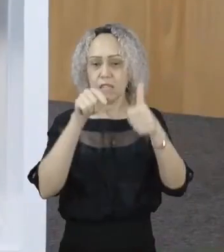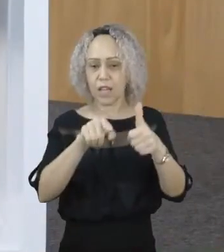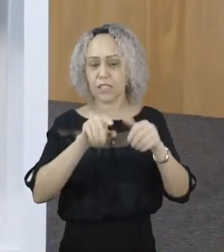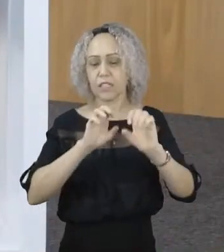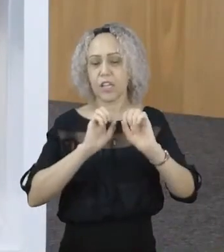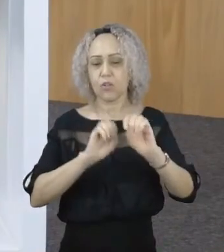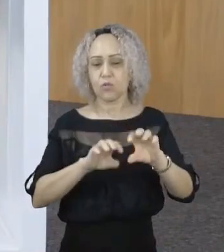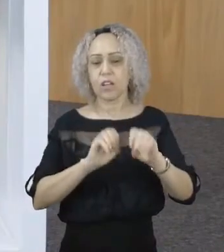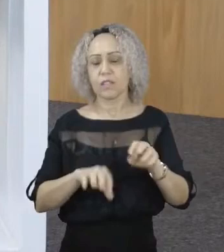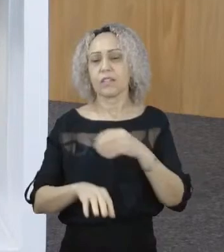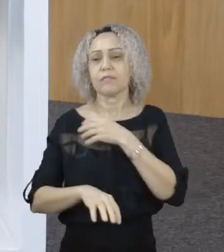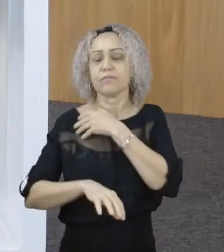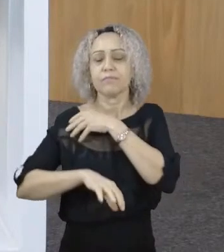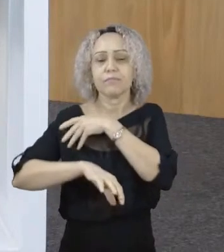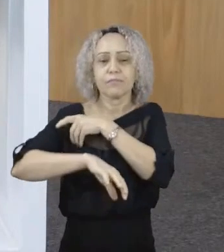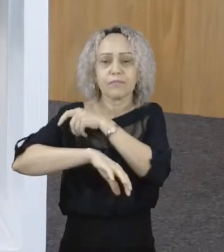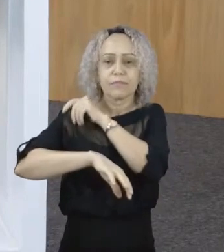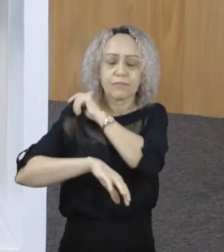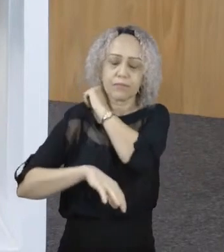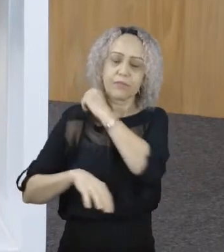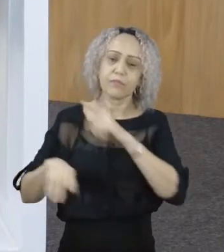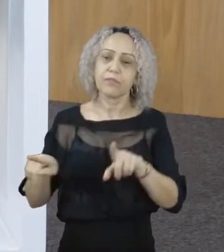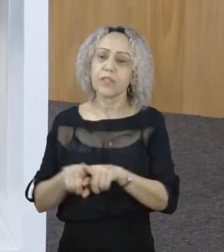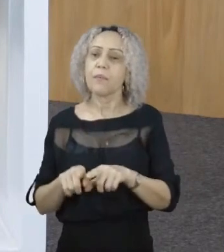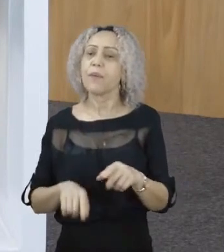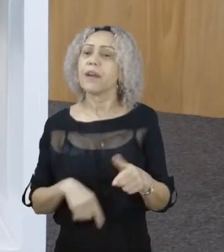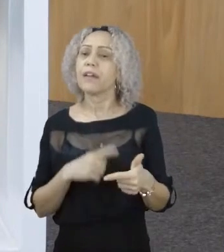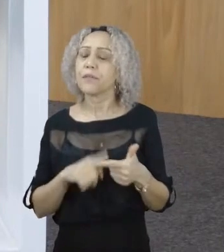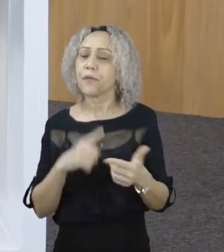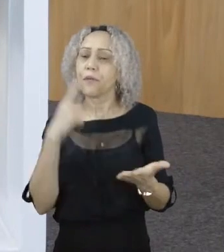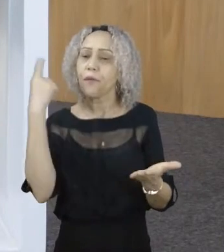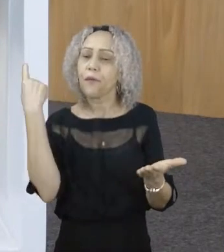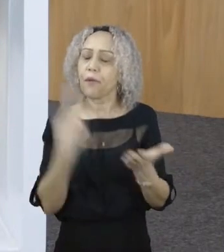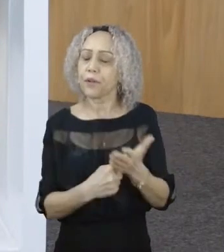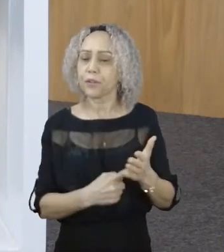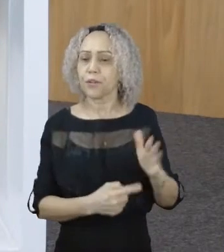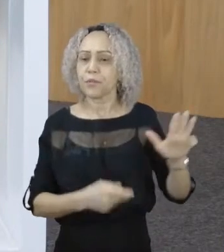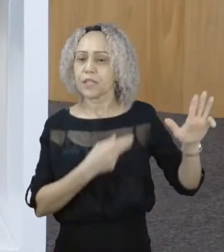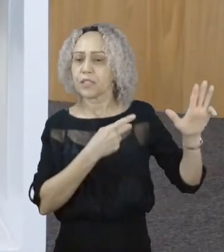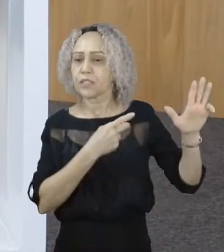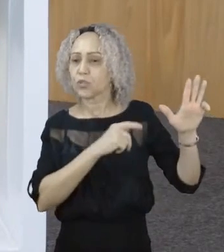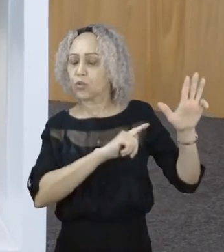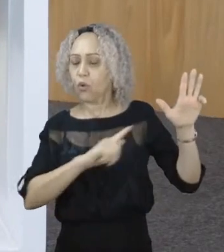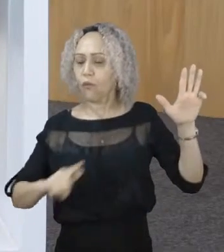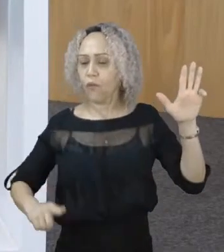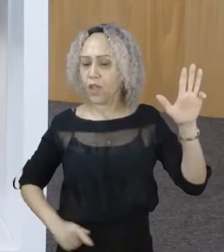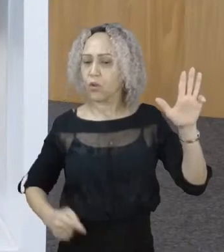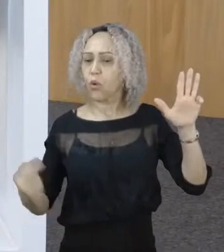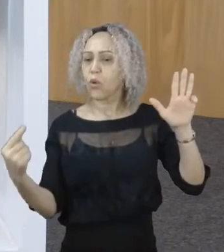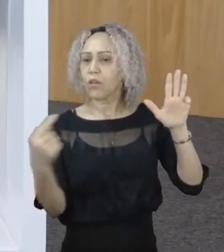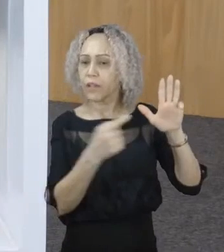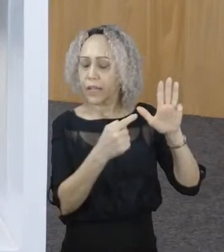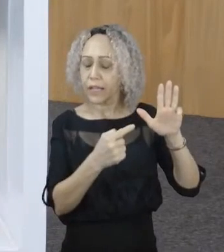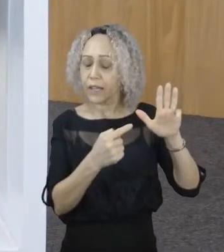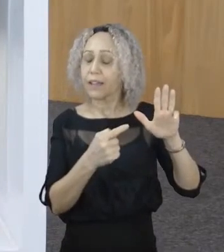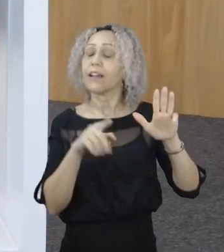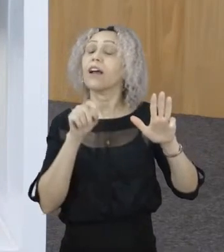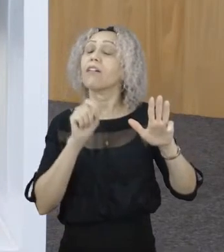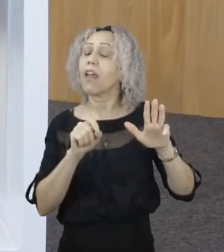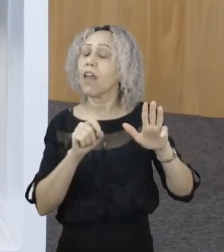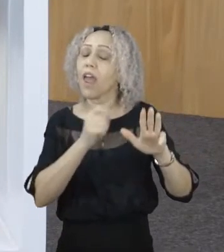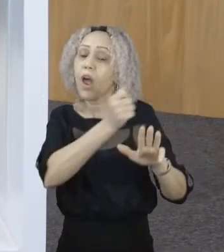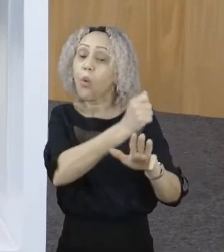Senadora, outro compromisso do governo Lula é universalizar o acesso à internet, né? A intenção, né, o